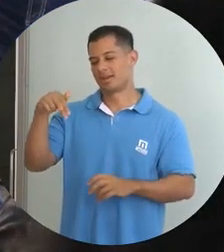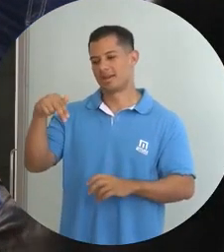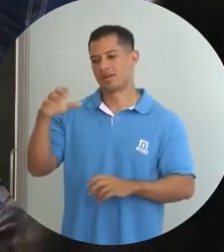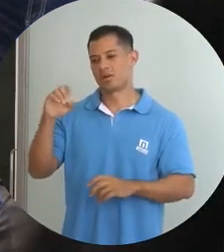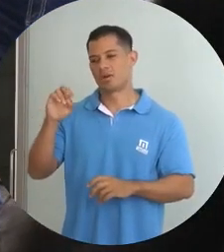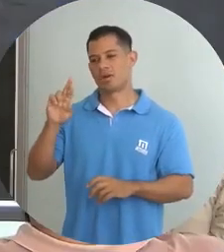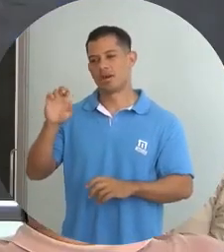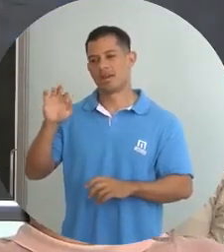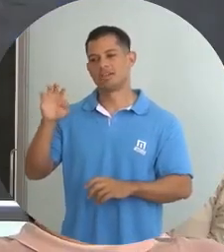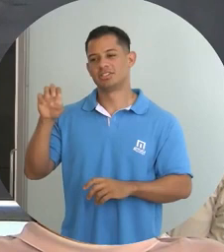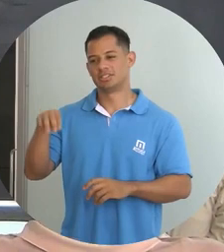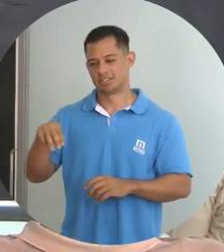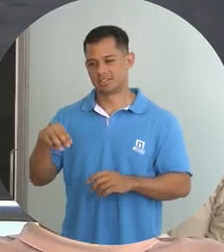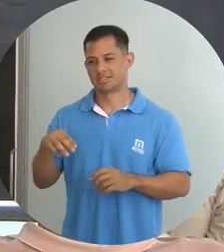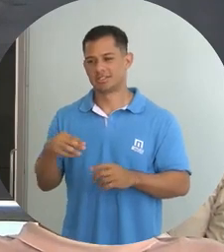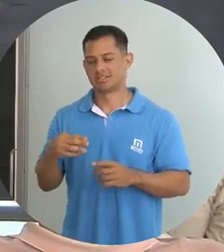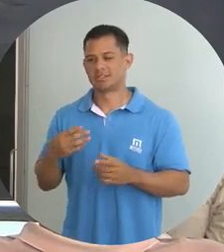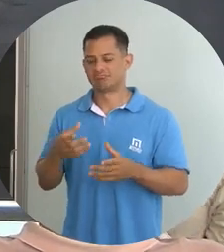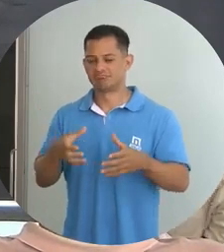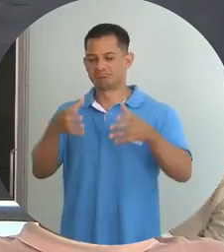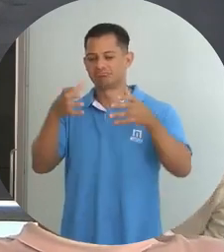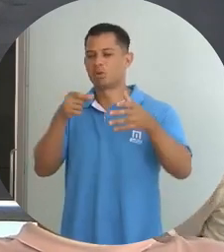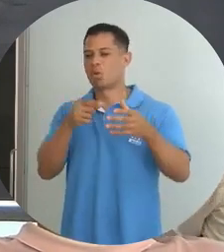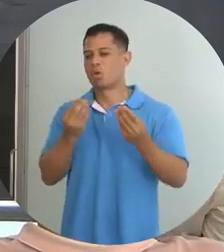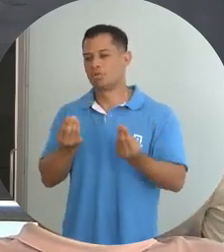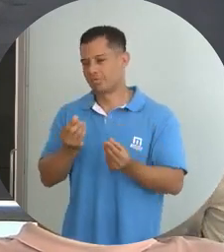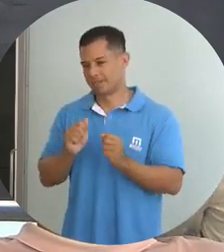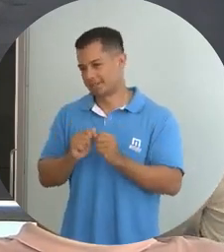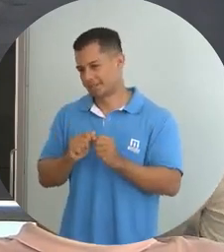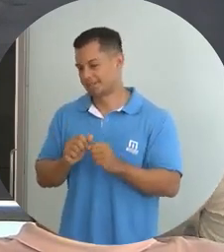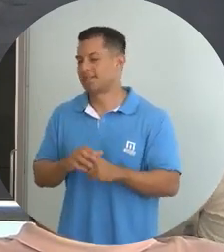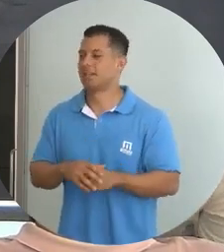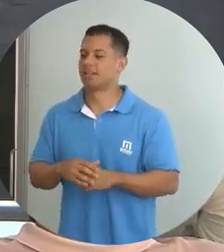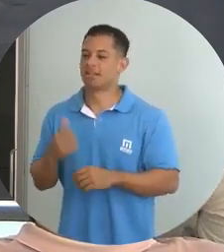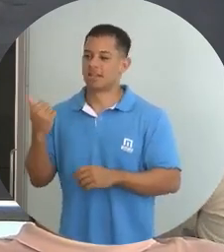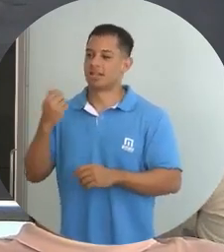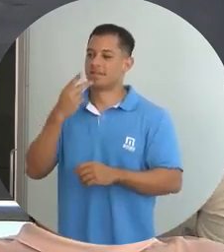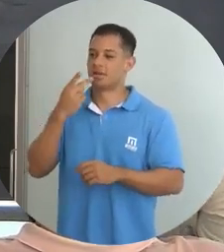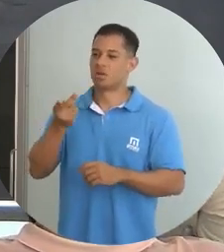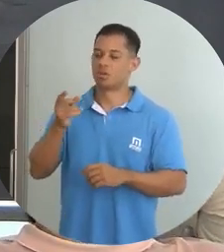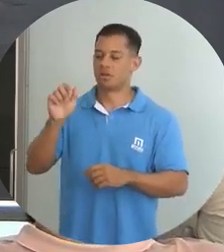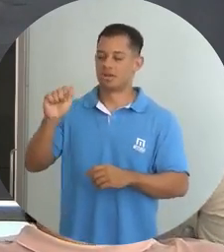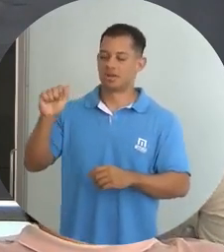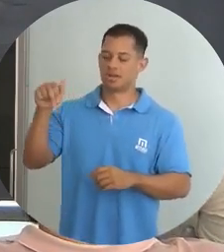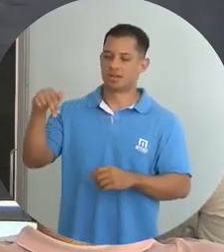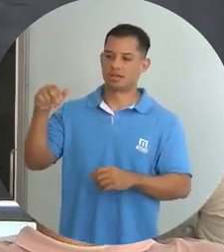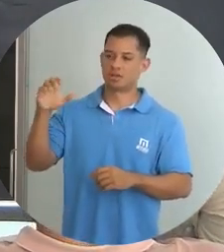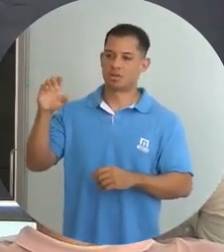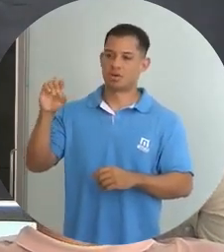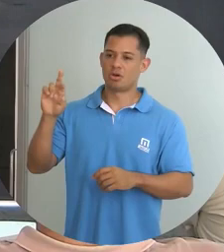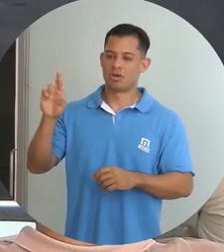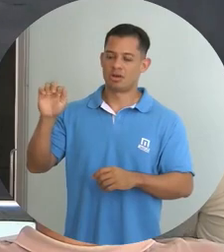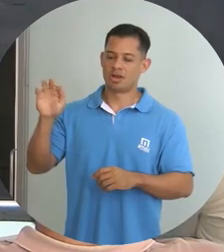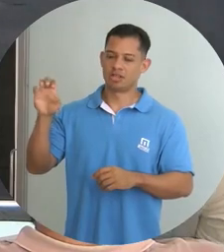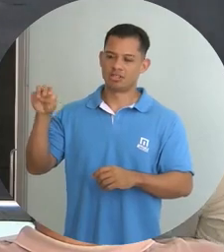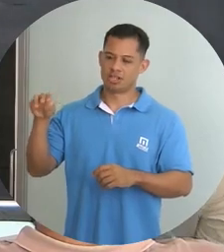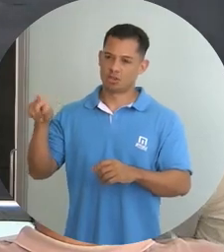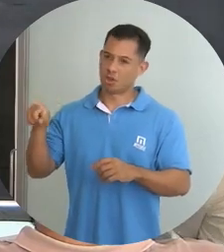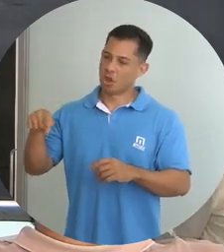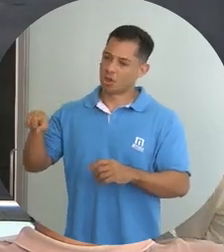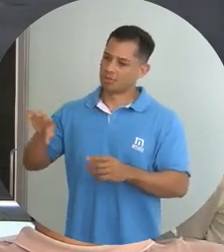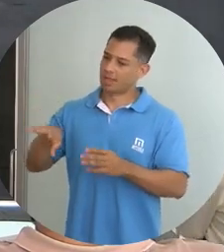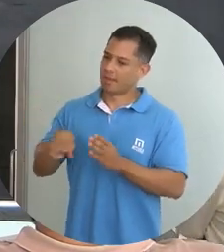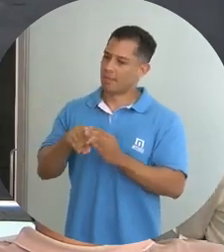bloco. Certo. A ancoragem não foi um tema que a gente abordou hoje, mas